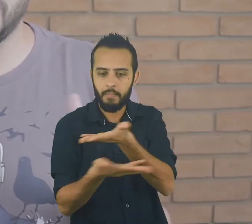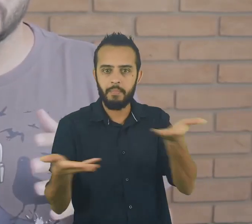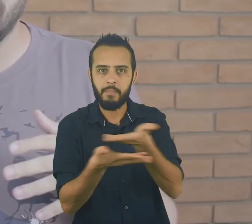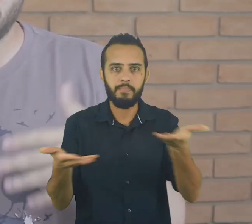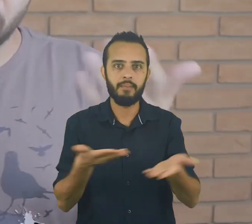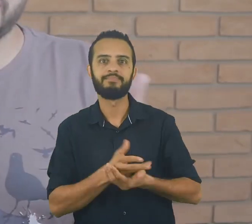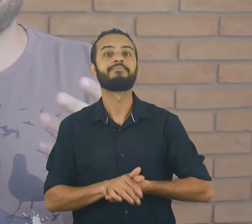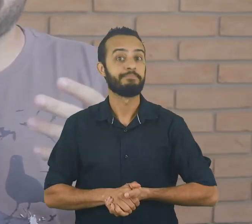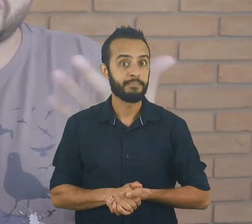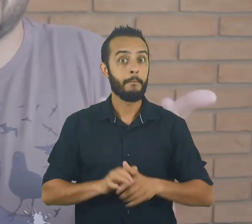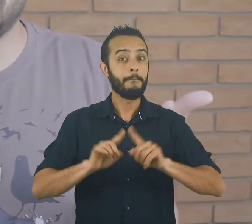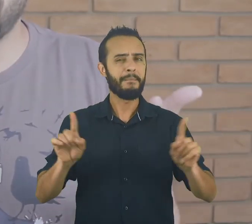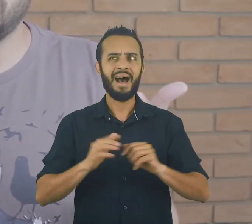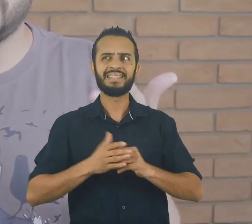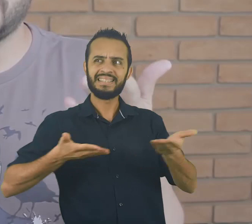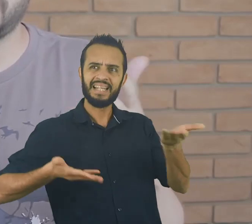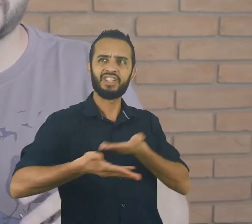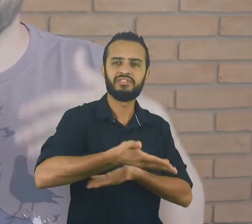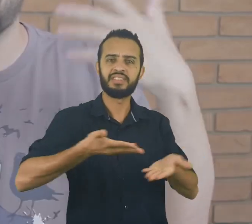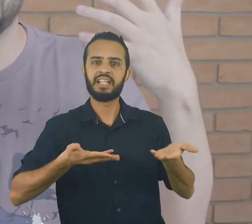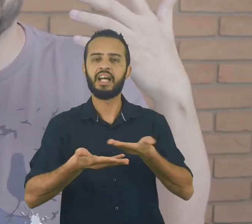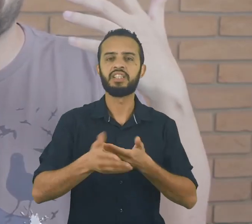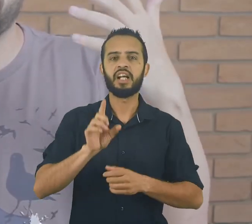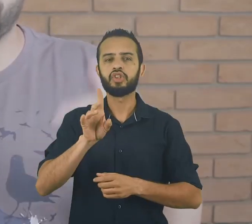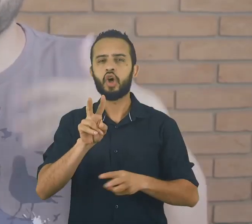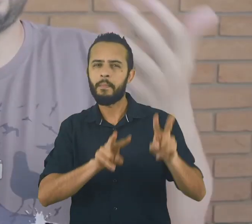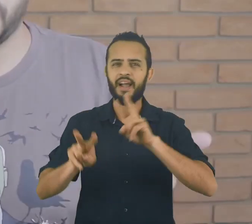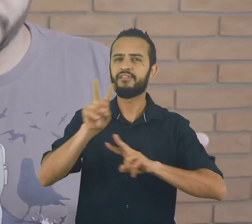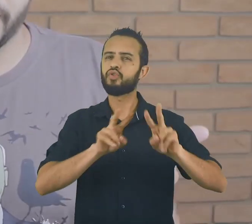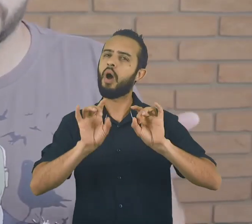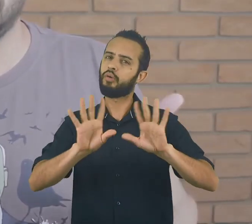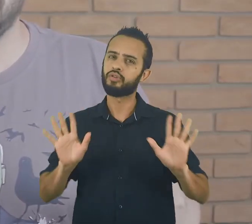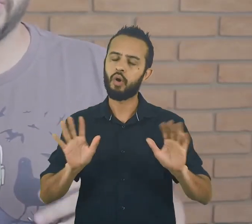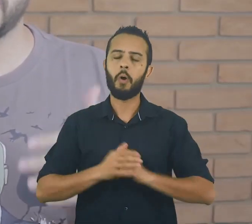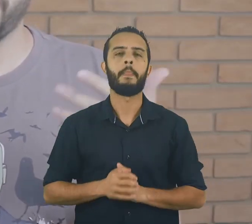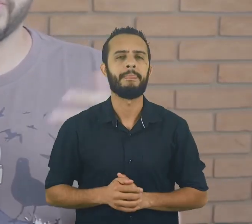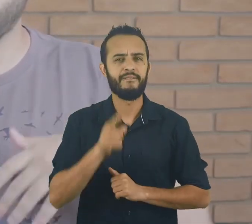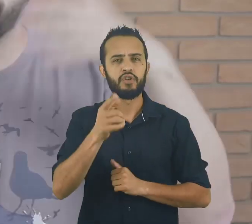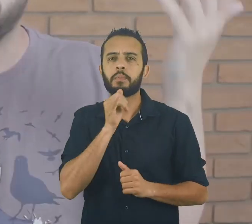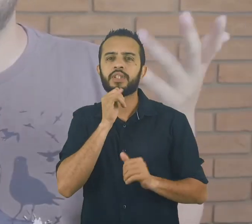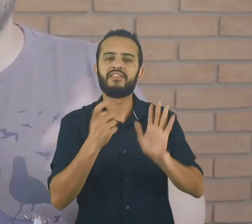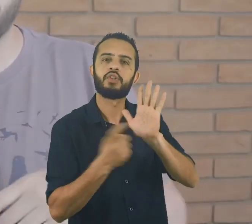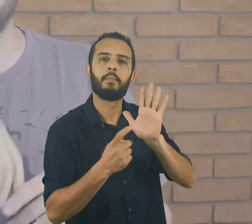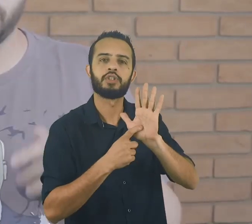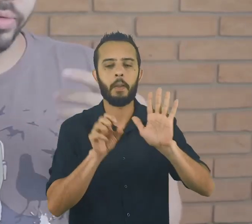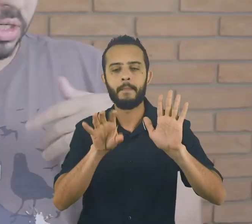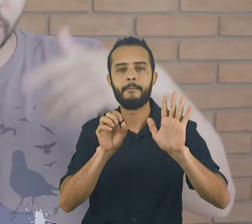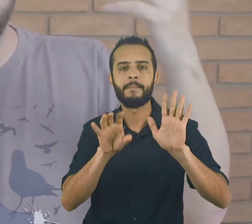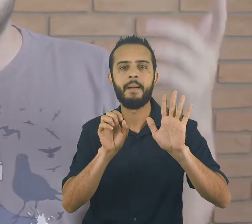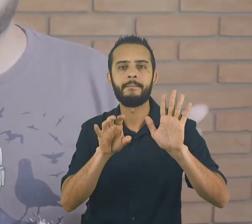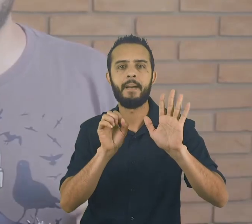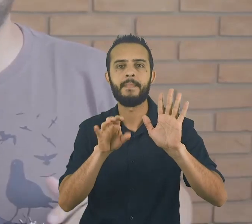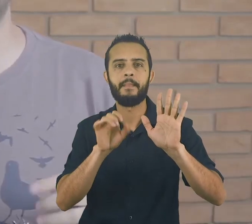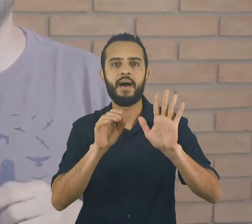referência disso. Só que era uma interatividade meio que a interatividade por pura interatividade. Então você fazia um botão que piscava, um botão que você tinha